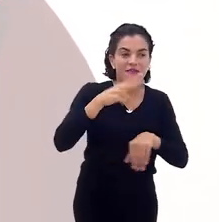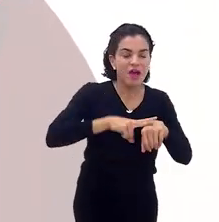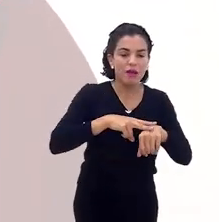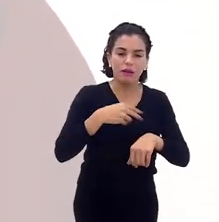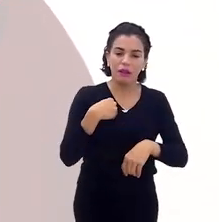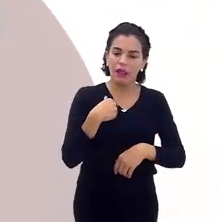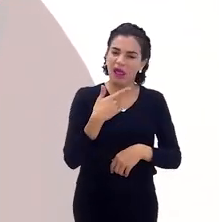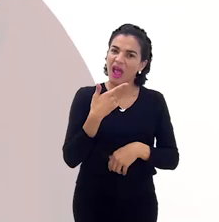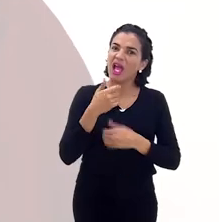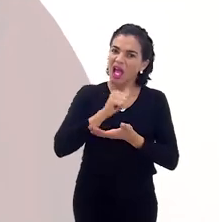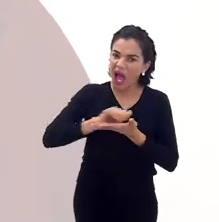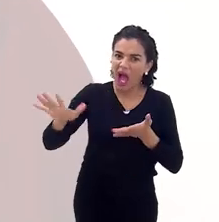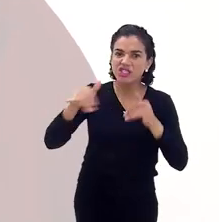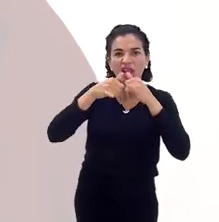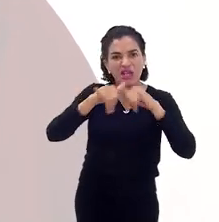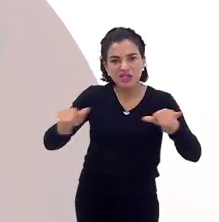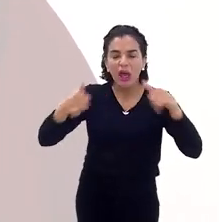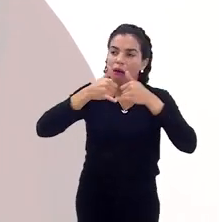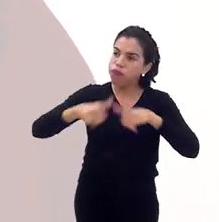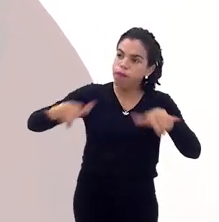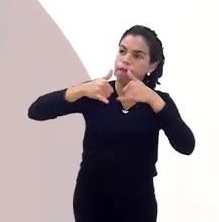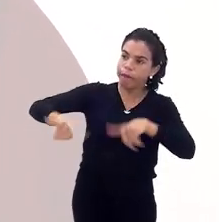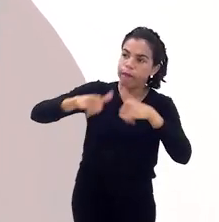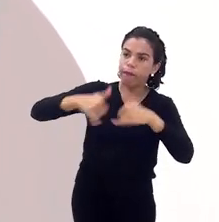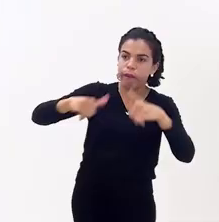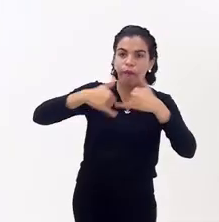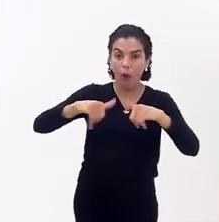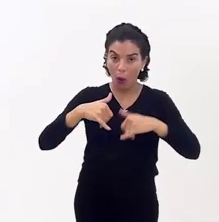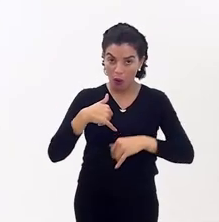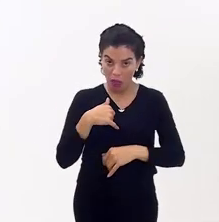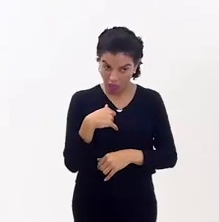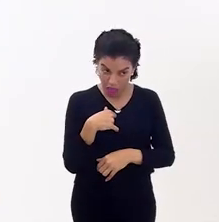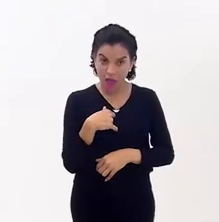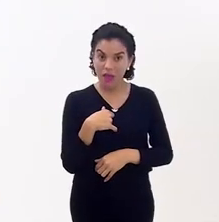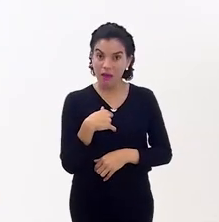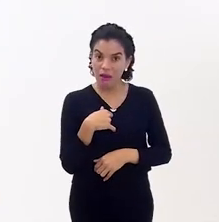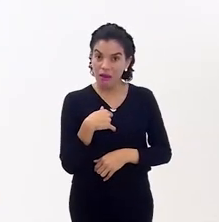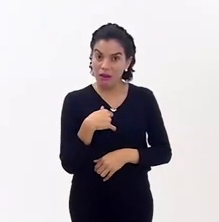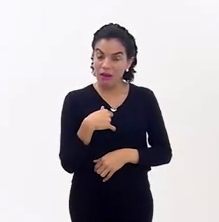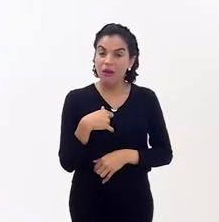o quanto de energia que a gente gasta falando. Opa!